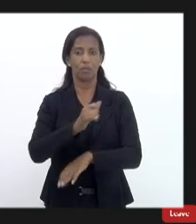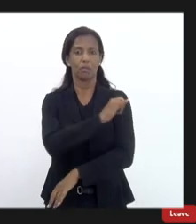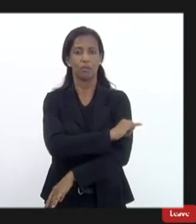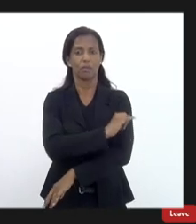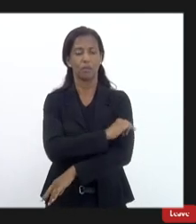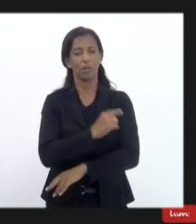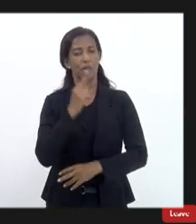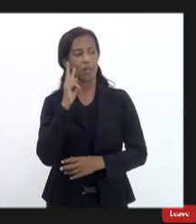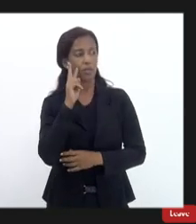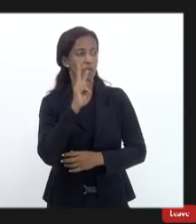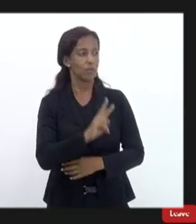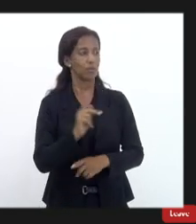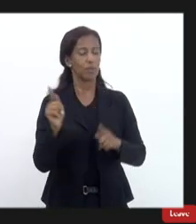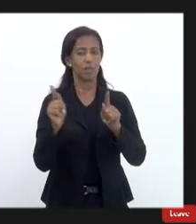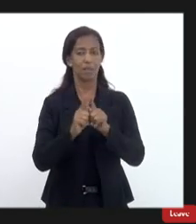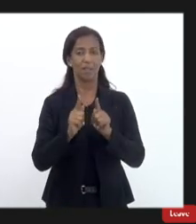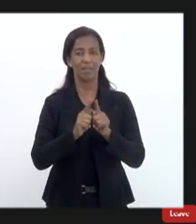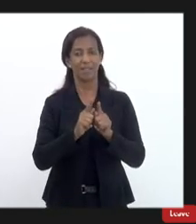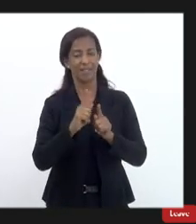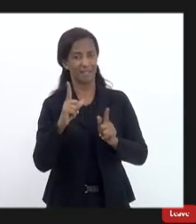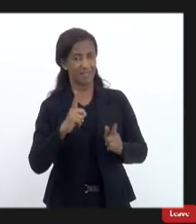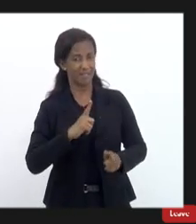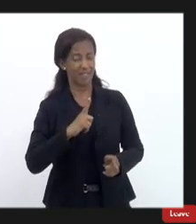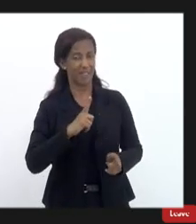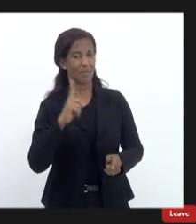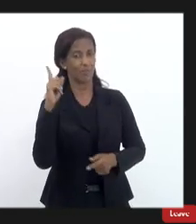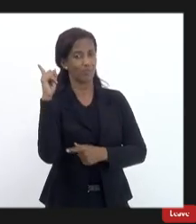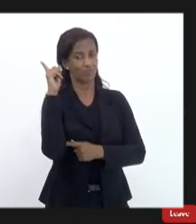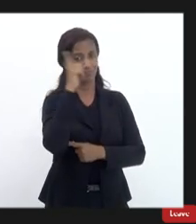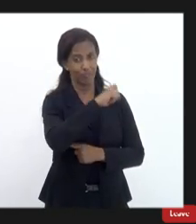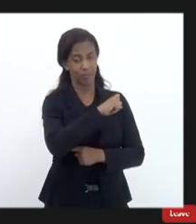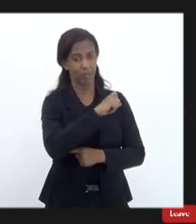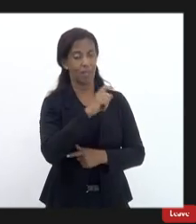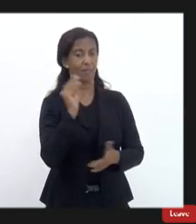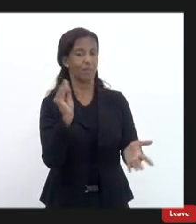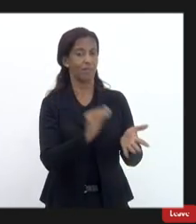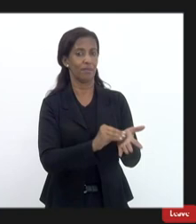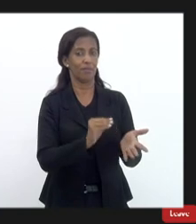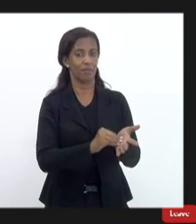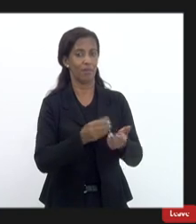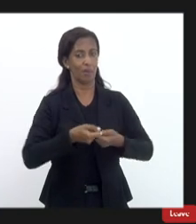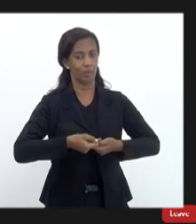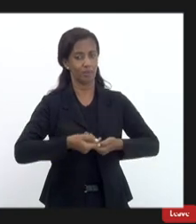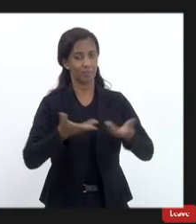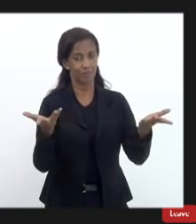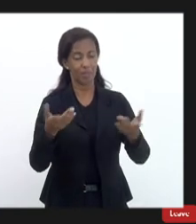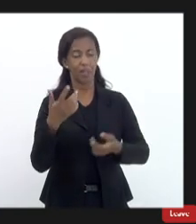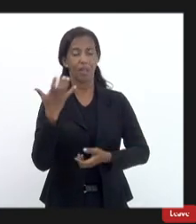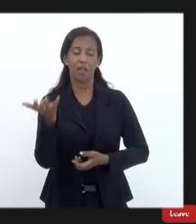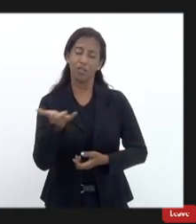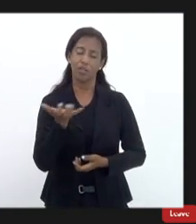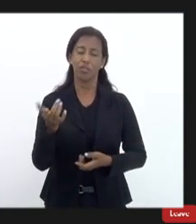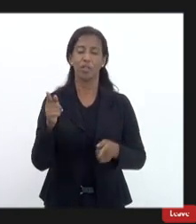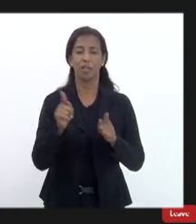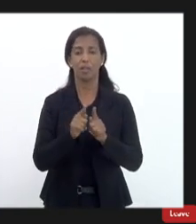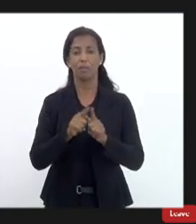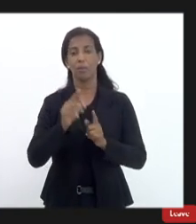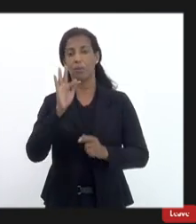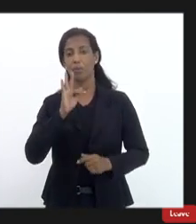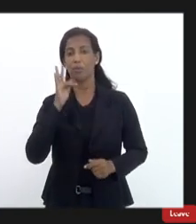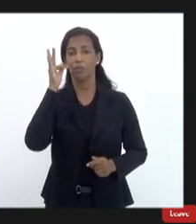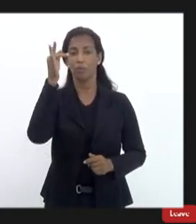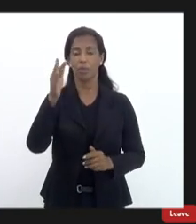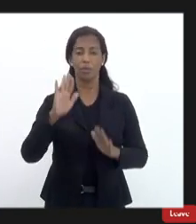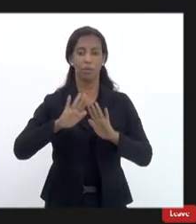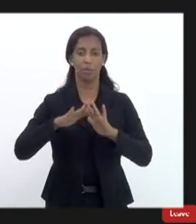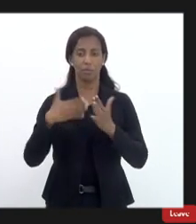né? A gente vê que tem um déficit nessa distribuição, né? A gente quer que futuramente as